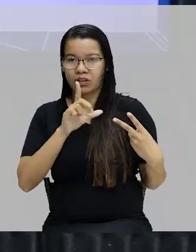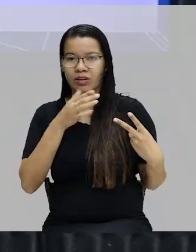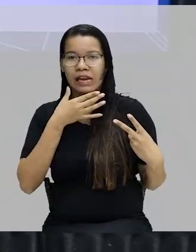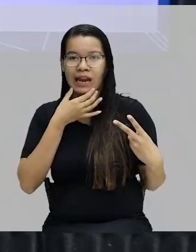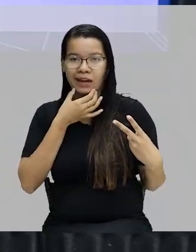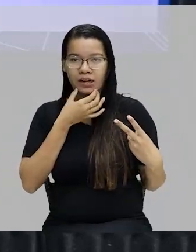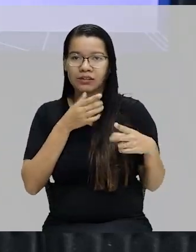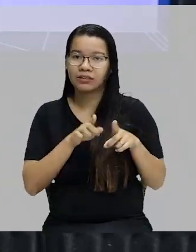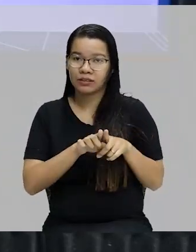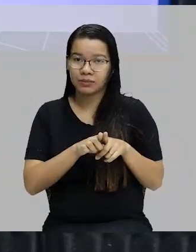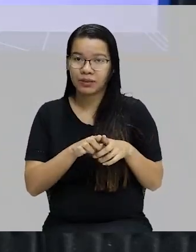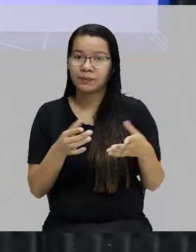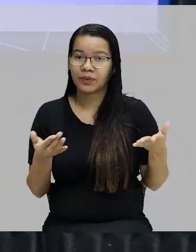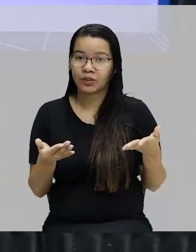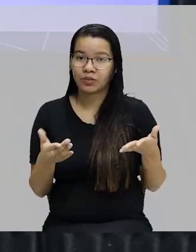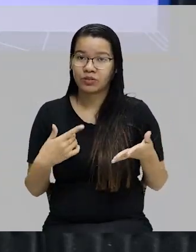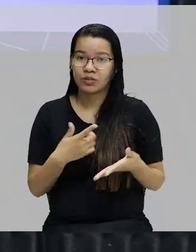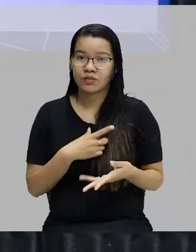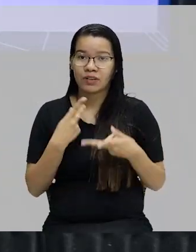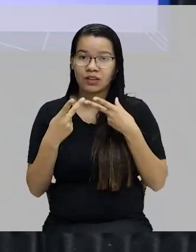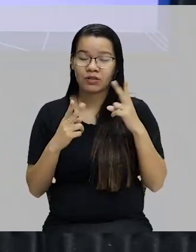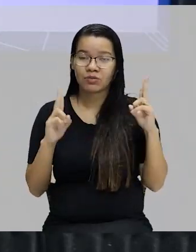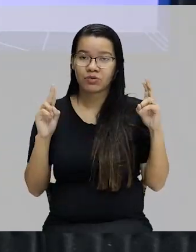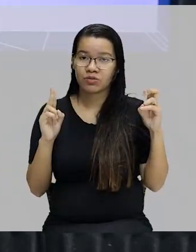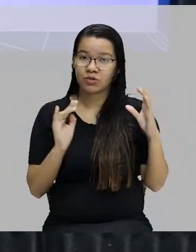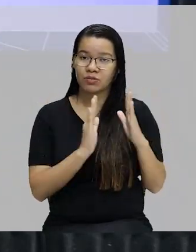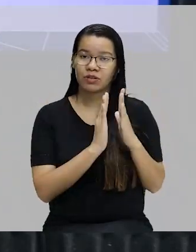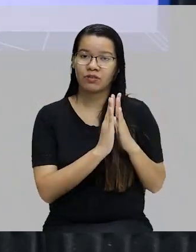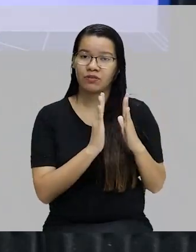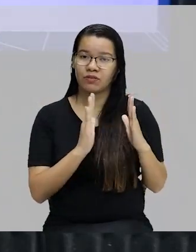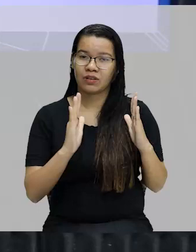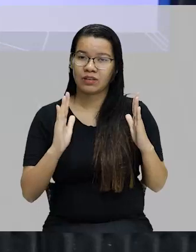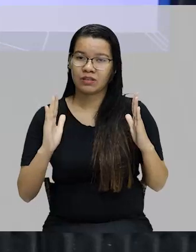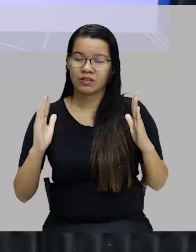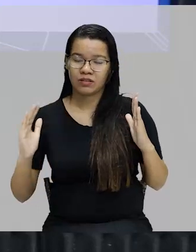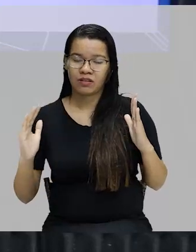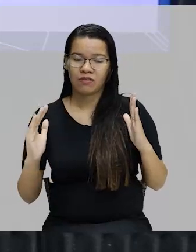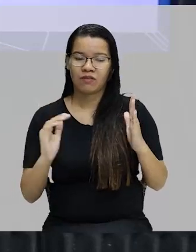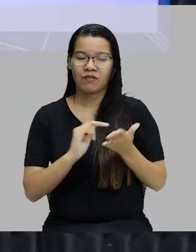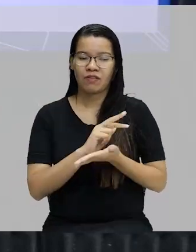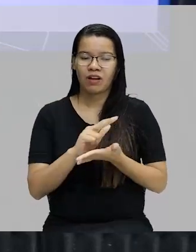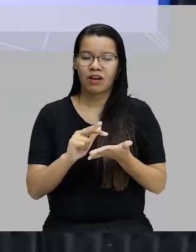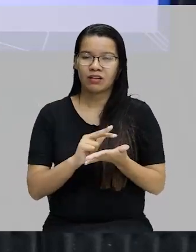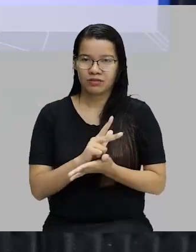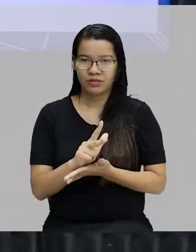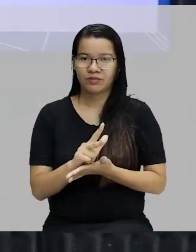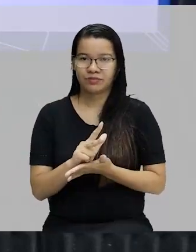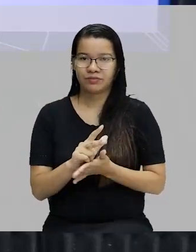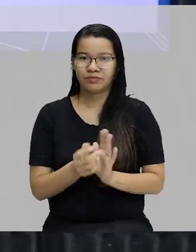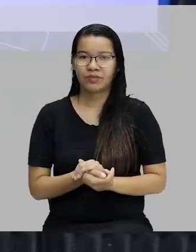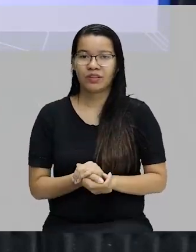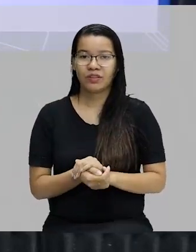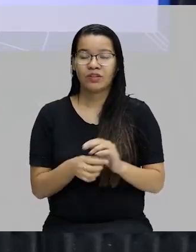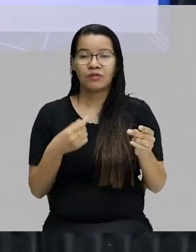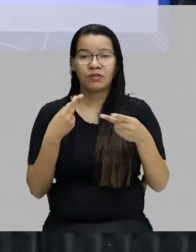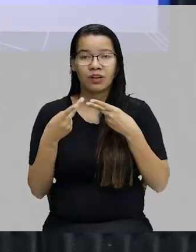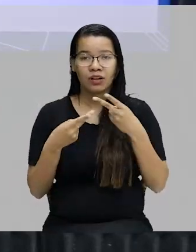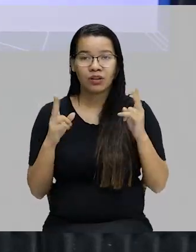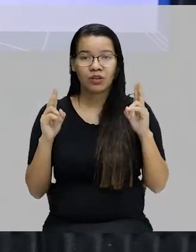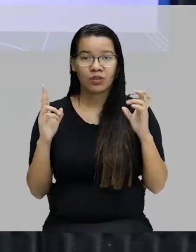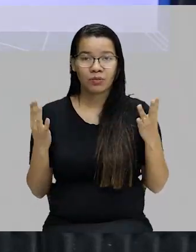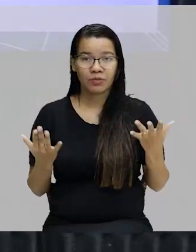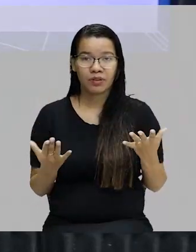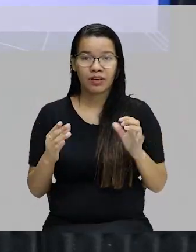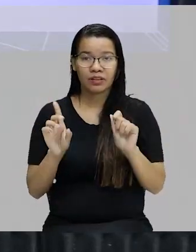Nós vamos ter uma sequência de várias aulas falando desse assunto sob diferentes aspectos, tá bom? Então, o nosso roteiro hoje nós vamos